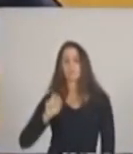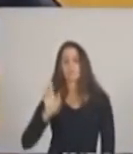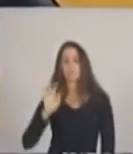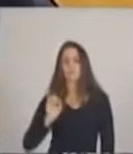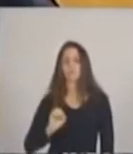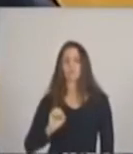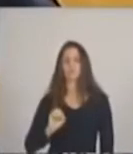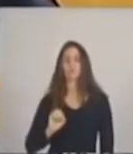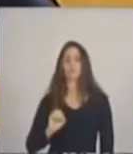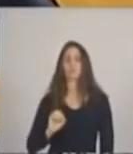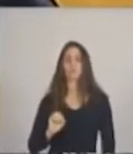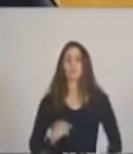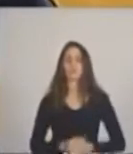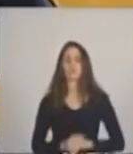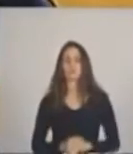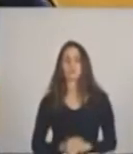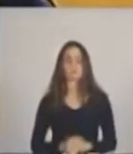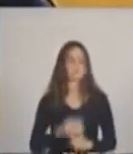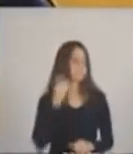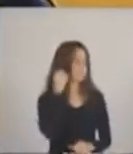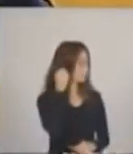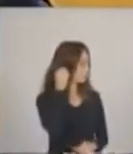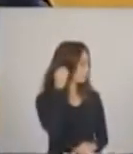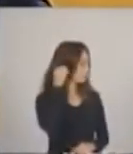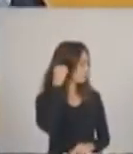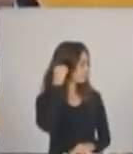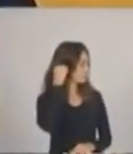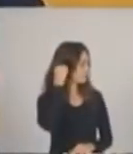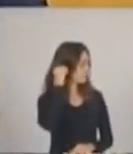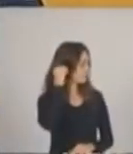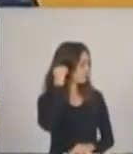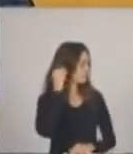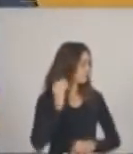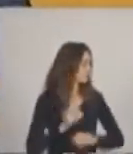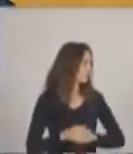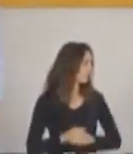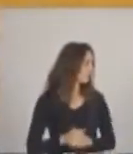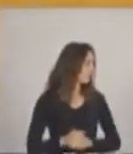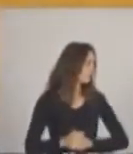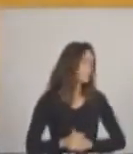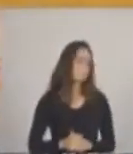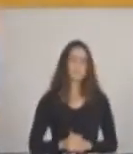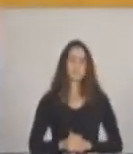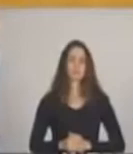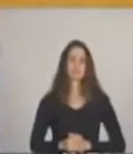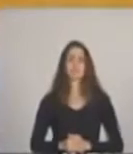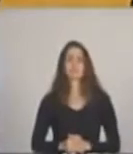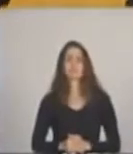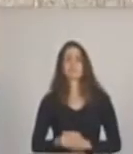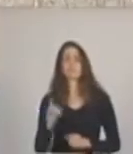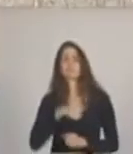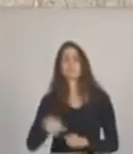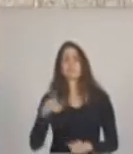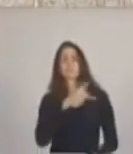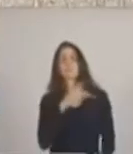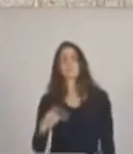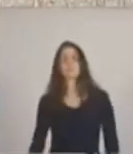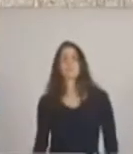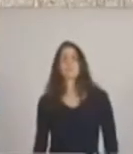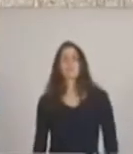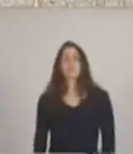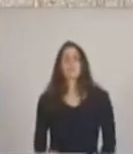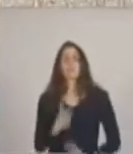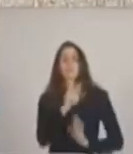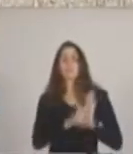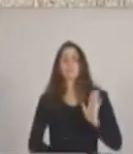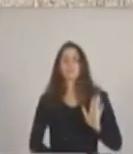54-2021. Convoca a Comissão de Justiça. Com a palavra o deputado Fabrício Gandini. Senhor presidente, esse projeto de